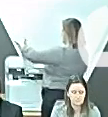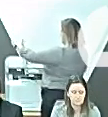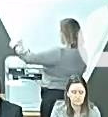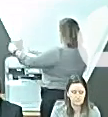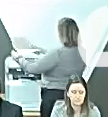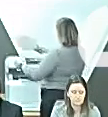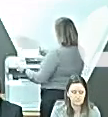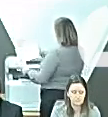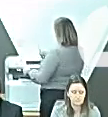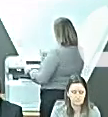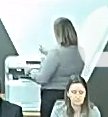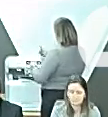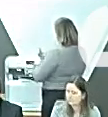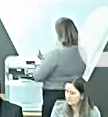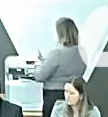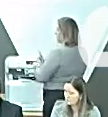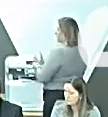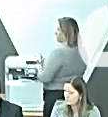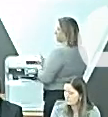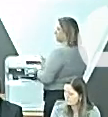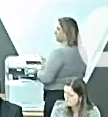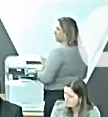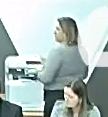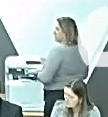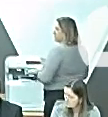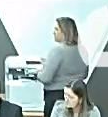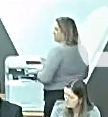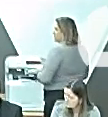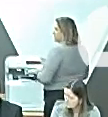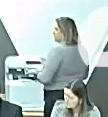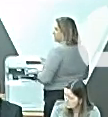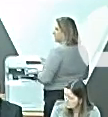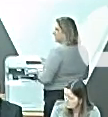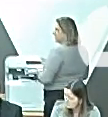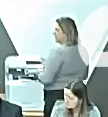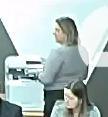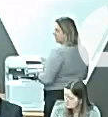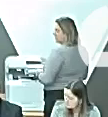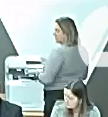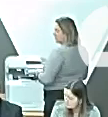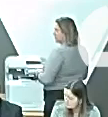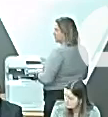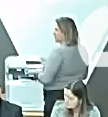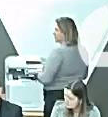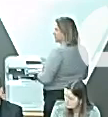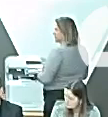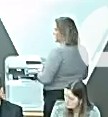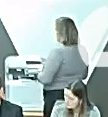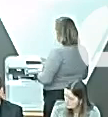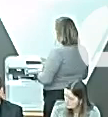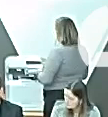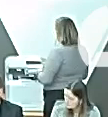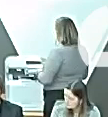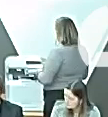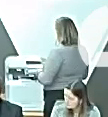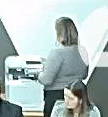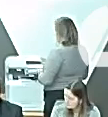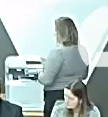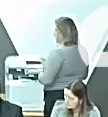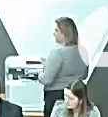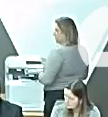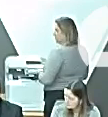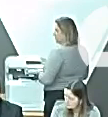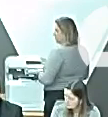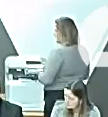só cumprimentar me perdoa cumprimentar o alex é também do sindicato socioeducativo na pessoa dele